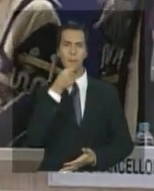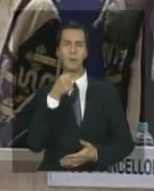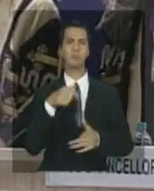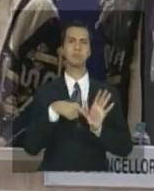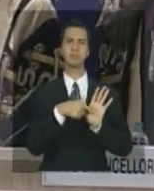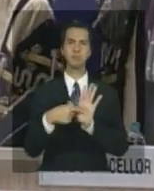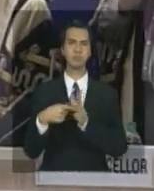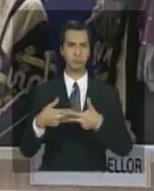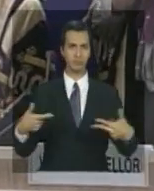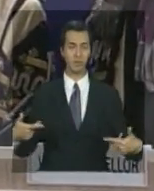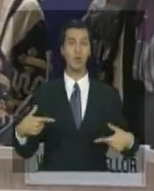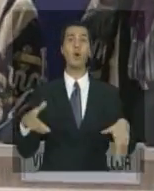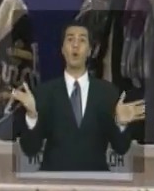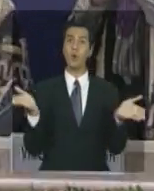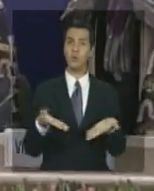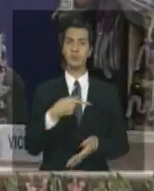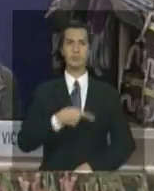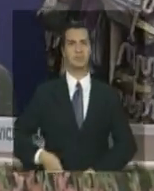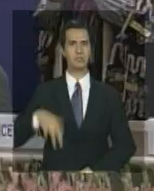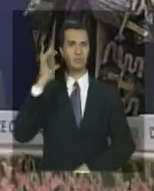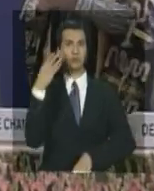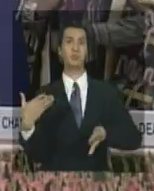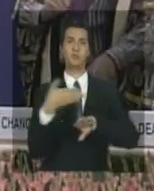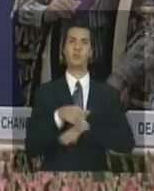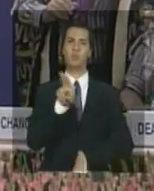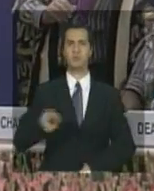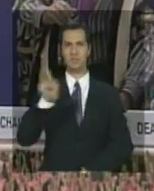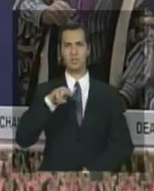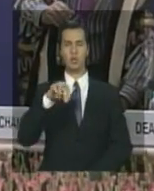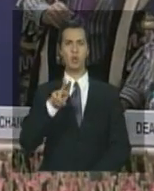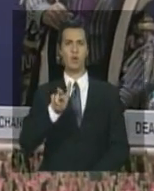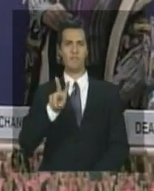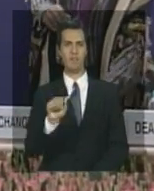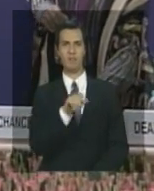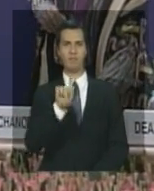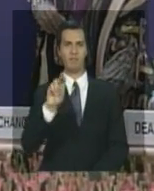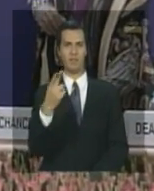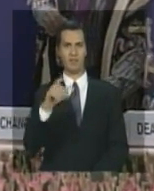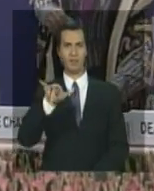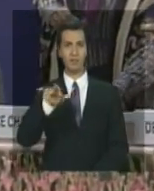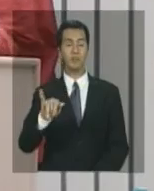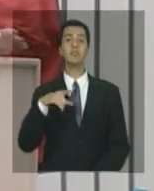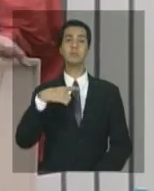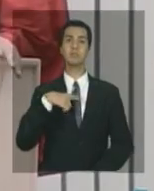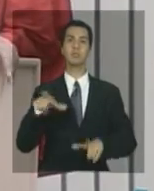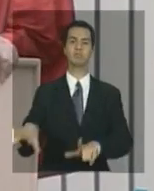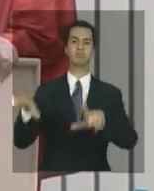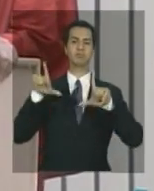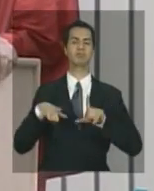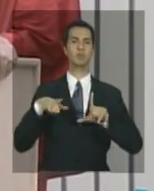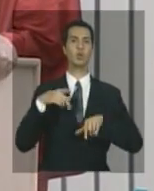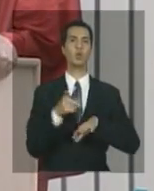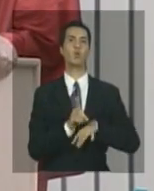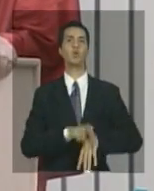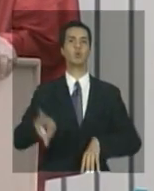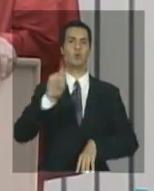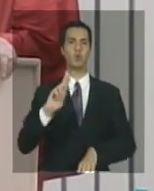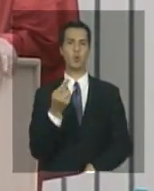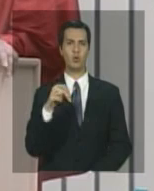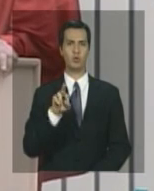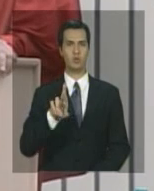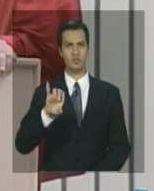doutora honoris causa da Universidade de Nova Delhi. Foi o primeiro compromisso desta quarta-feira. Quero,